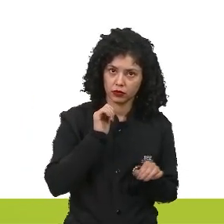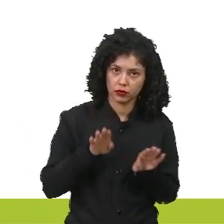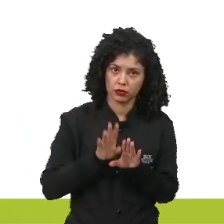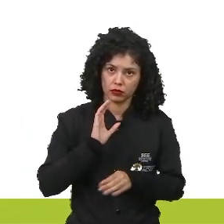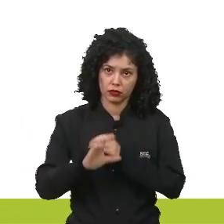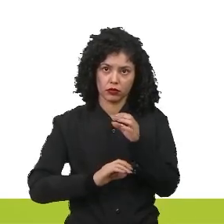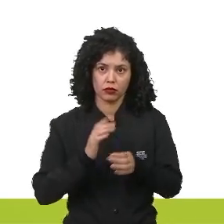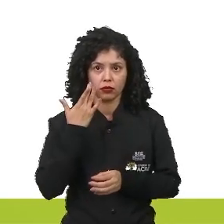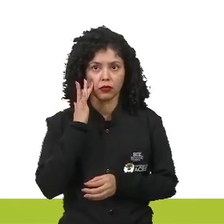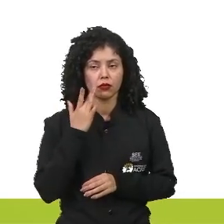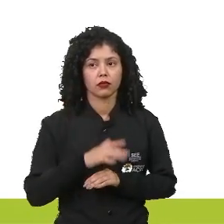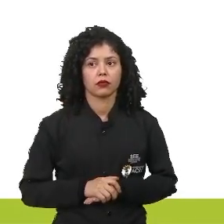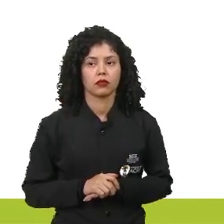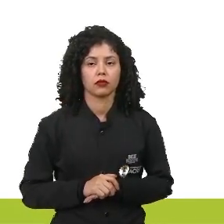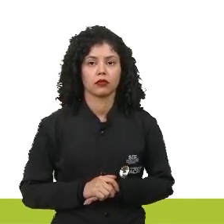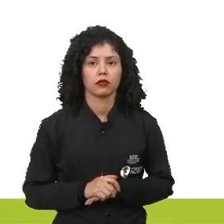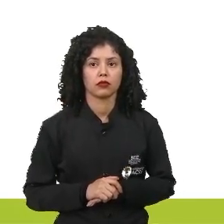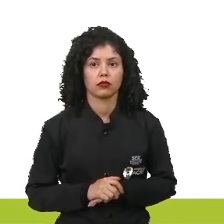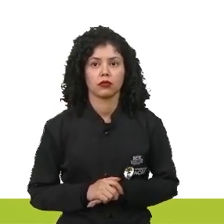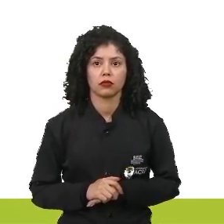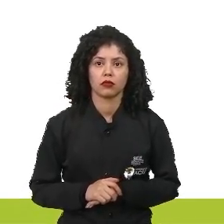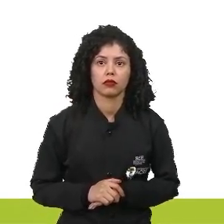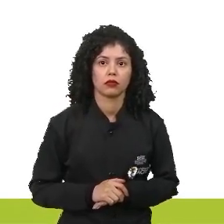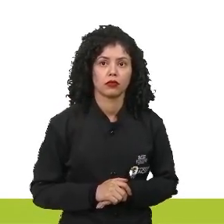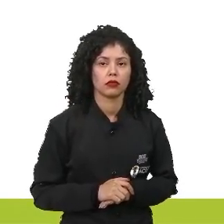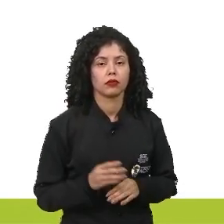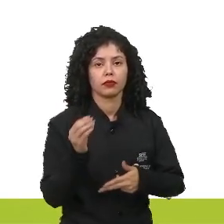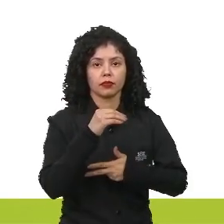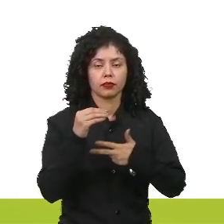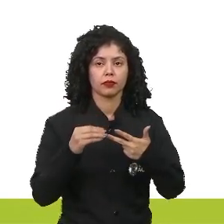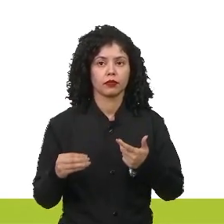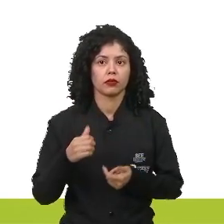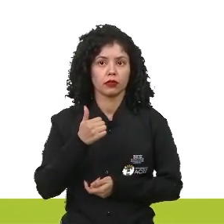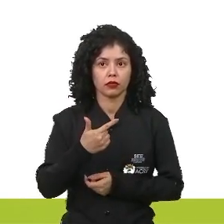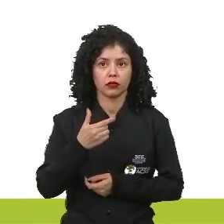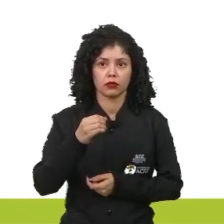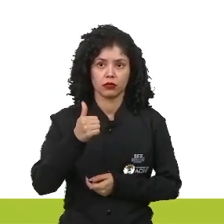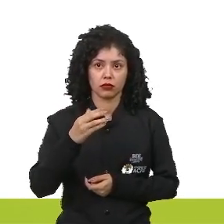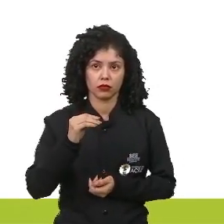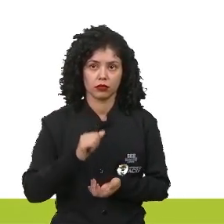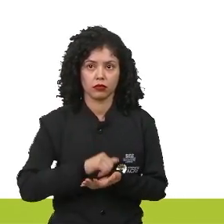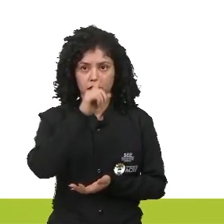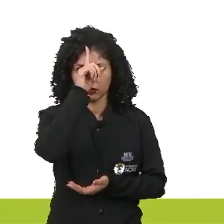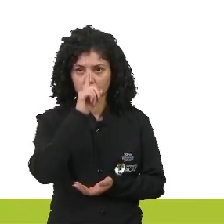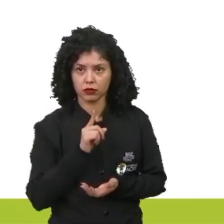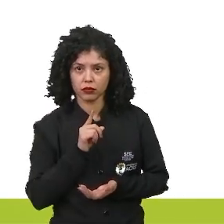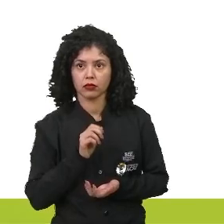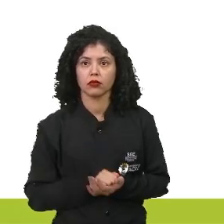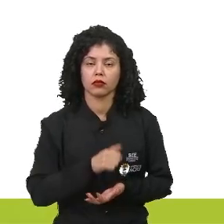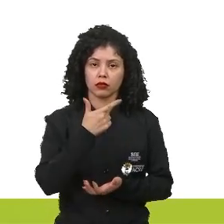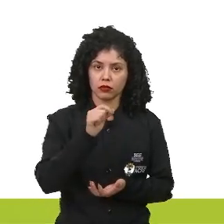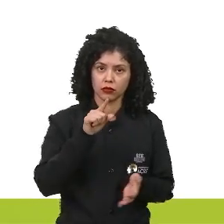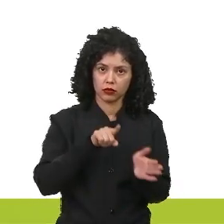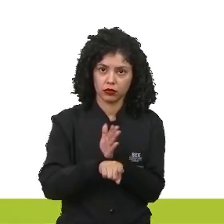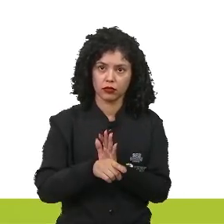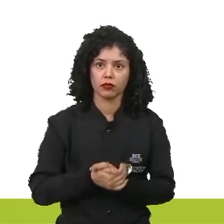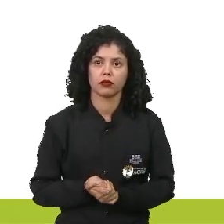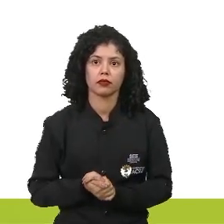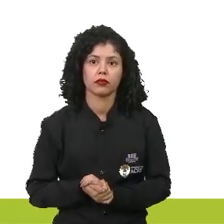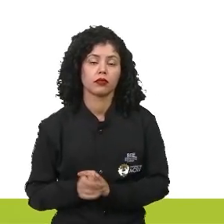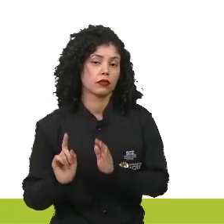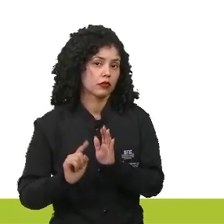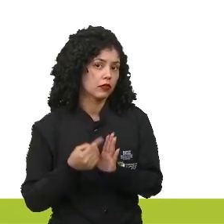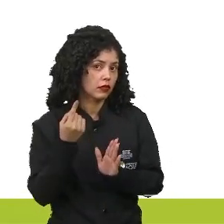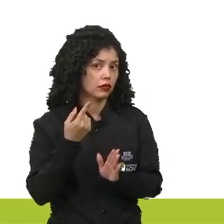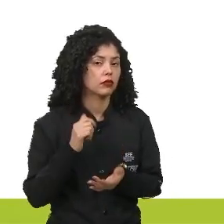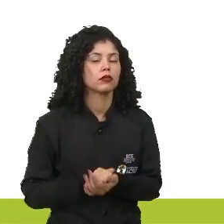do ouro. Aí a gente vai para a questão do Enem 2010, né, a questão 20 da prova amarela, que diz o seguinte: primeiro, para consolidar-se